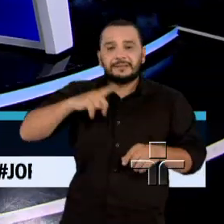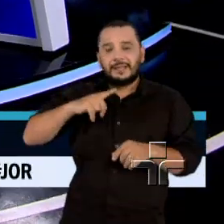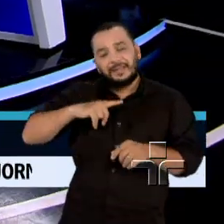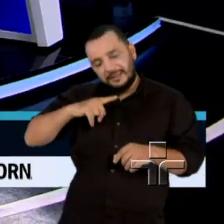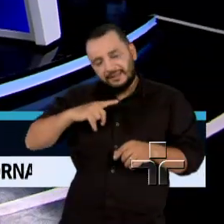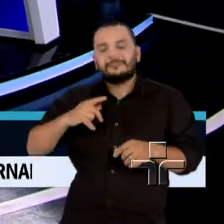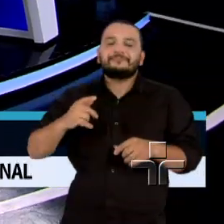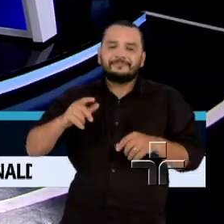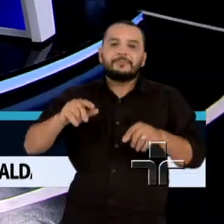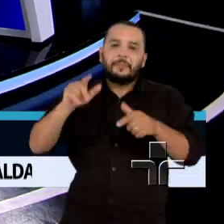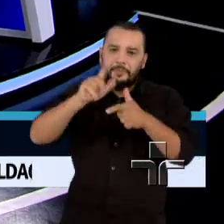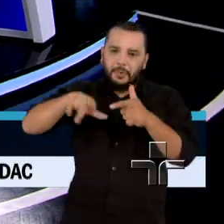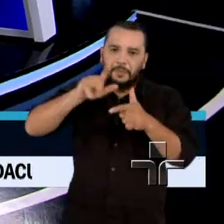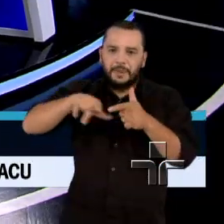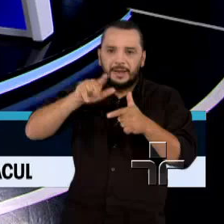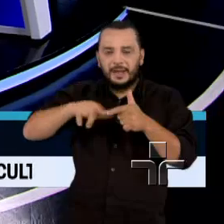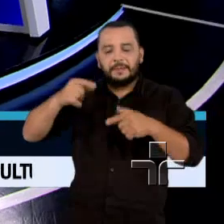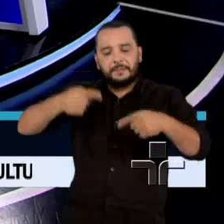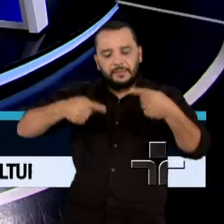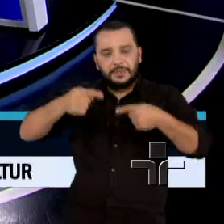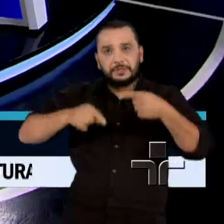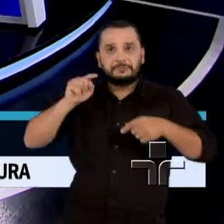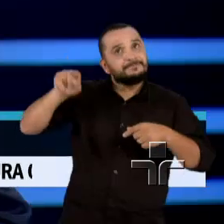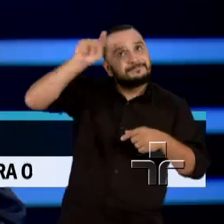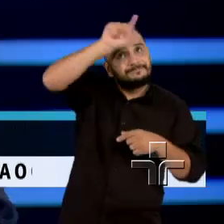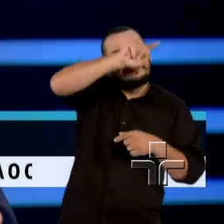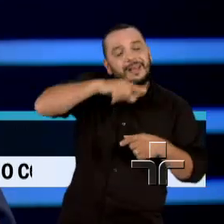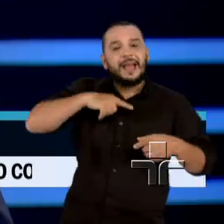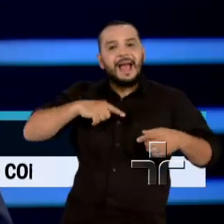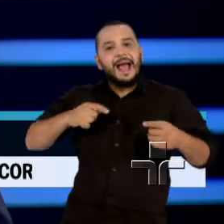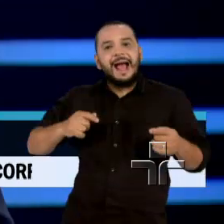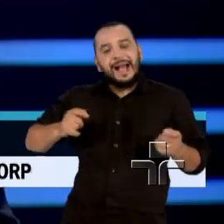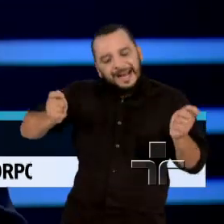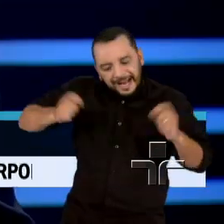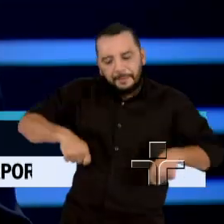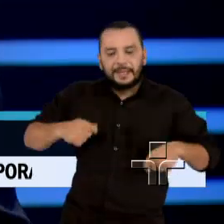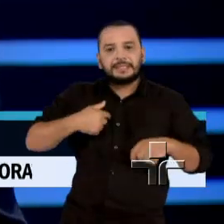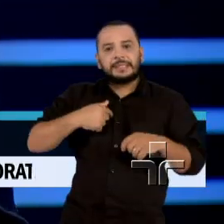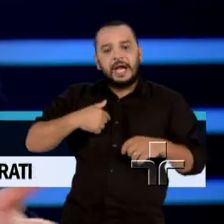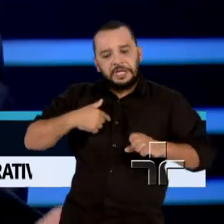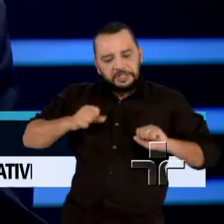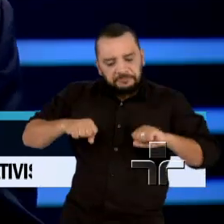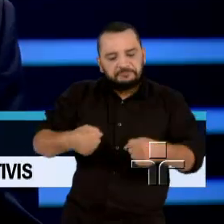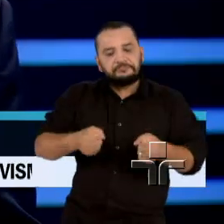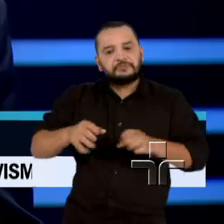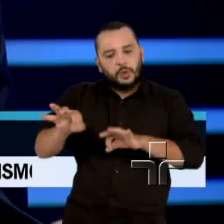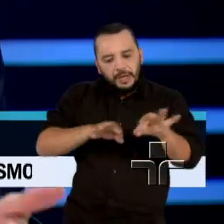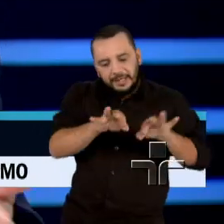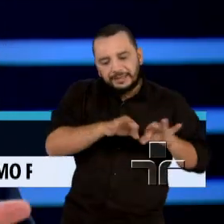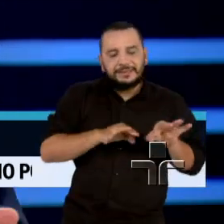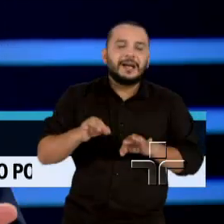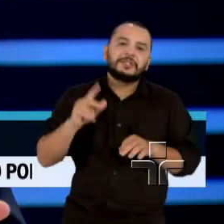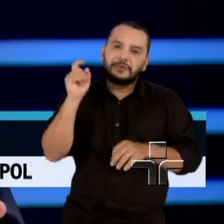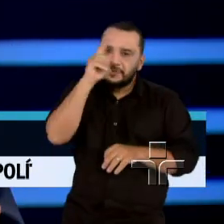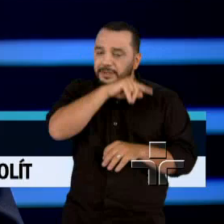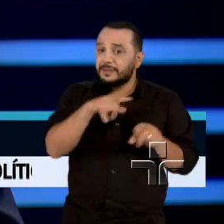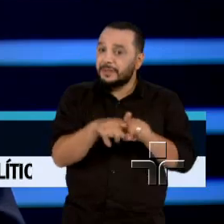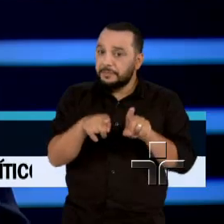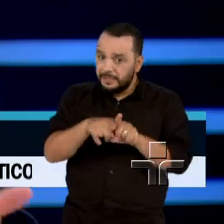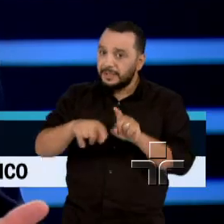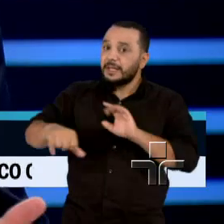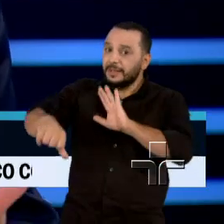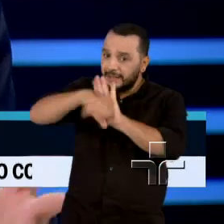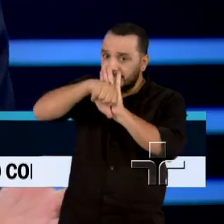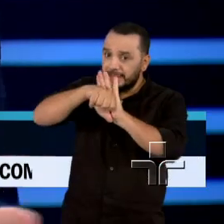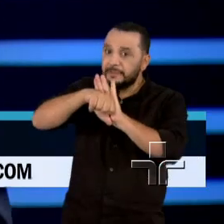problemas políticos óbvios do ponto de vista de capacidade de se organizar de maneira minimamente autônoma. A gente tem o problema do crime organizado, está penetrando nas eleições.